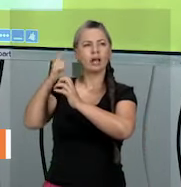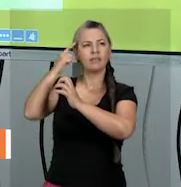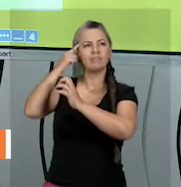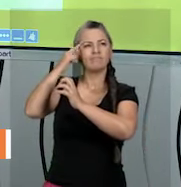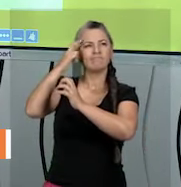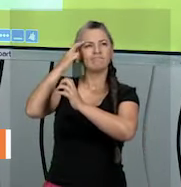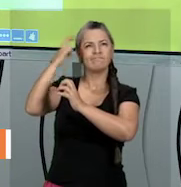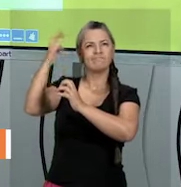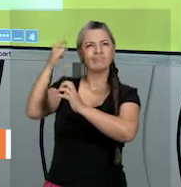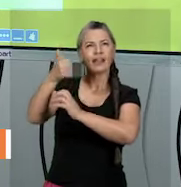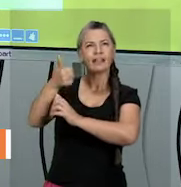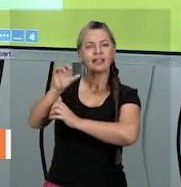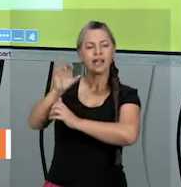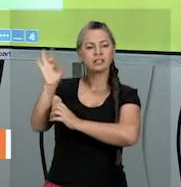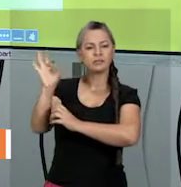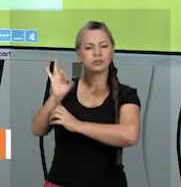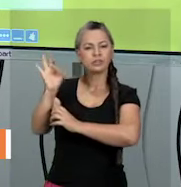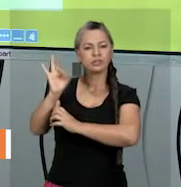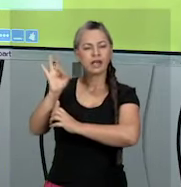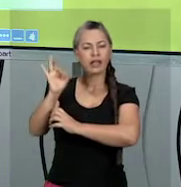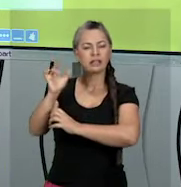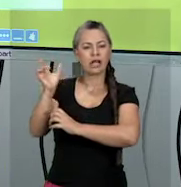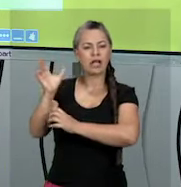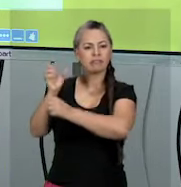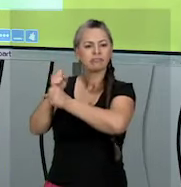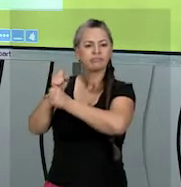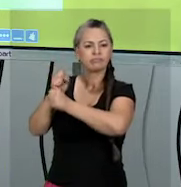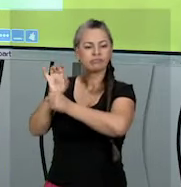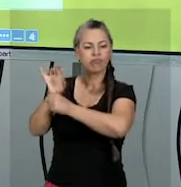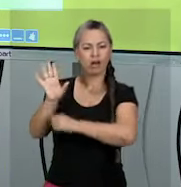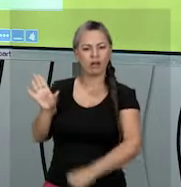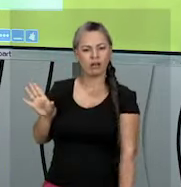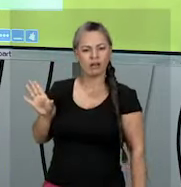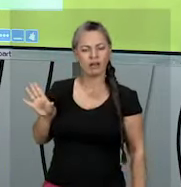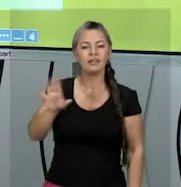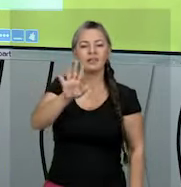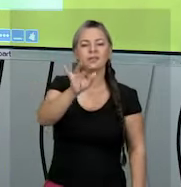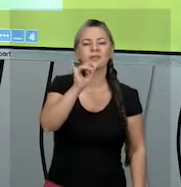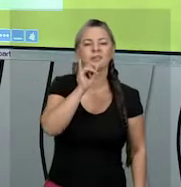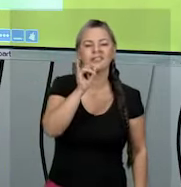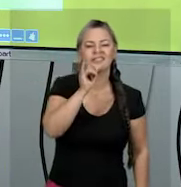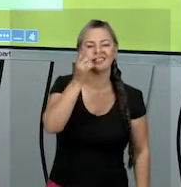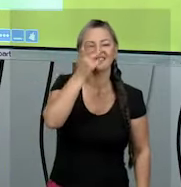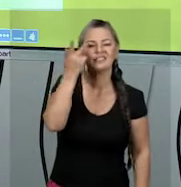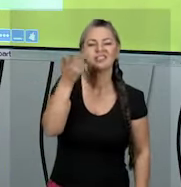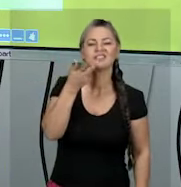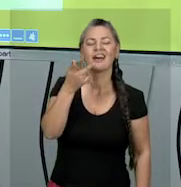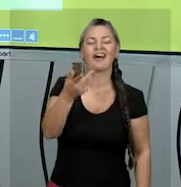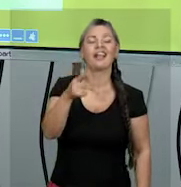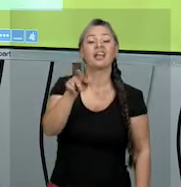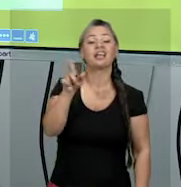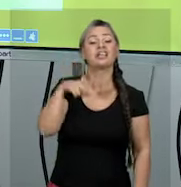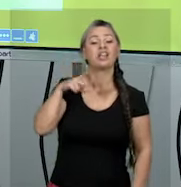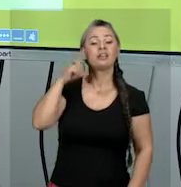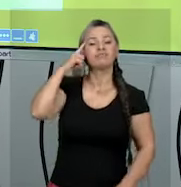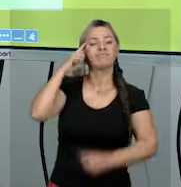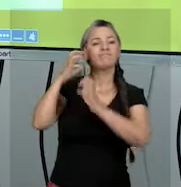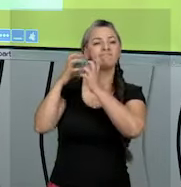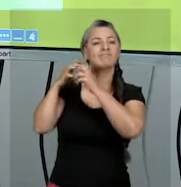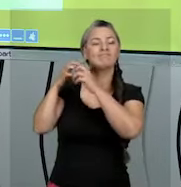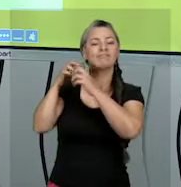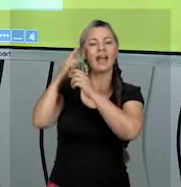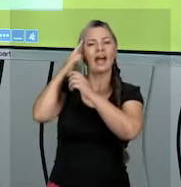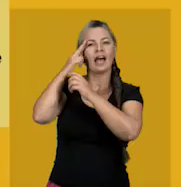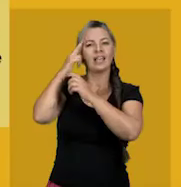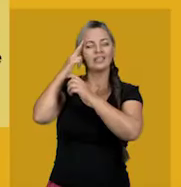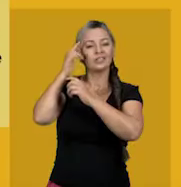Então, quem já ouviu falar que a gente usa apenas 10% do nosso cérebro, isso é um mito.